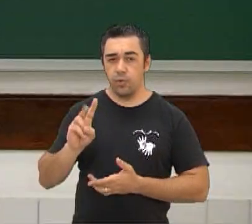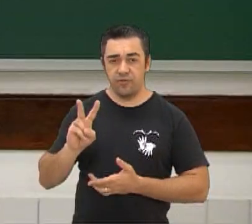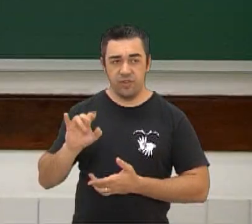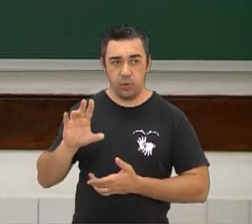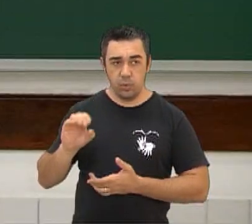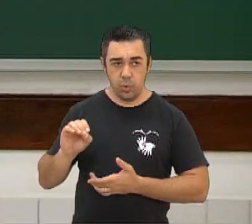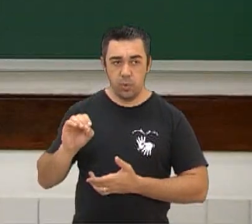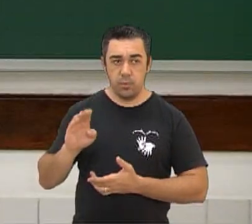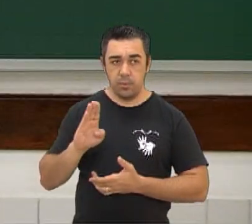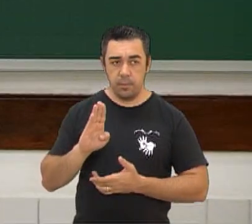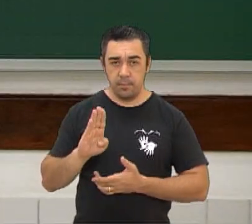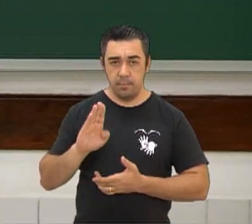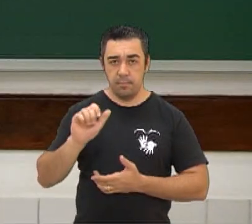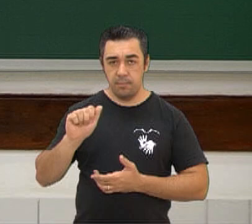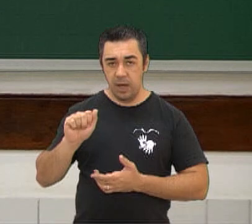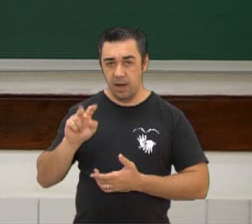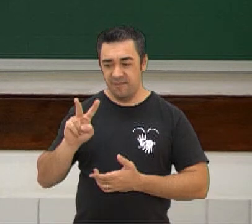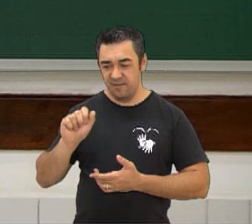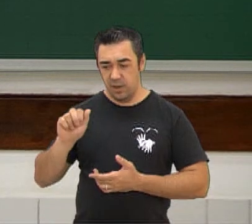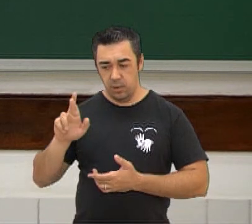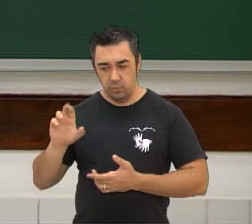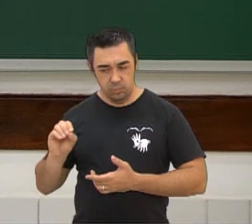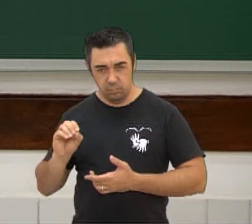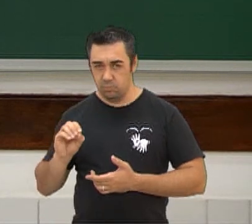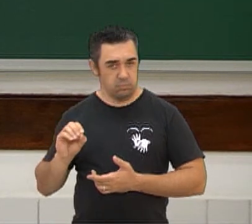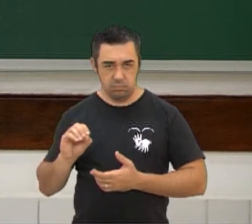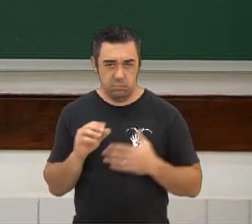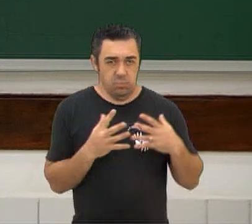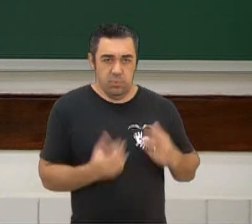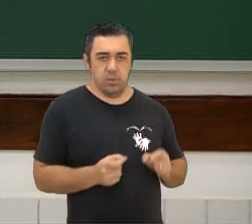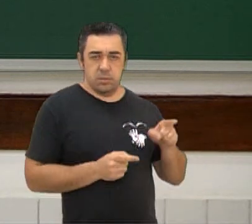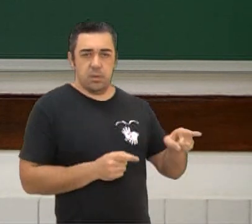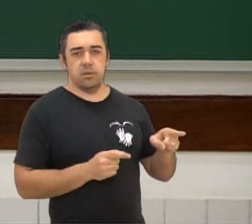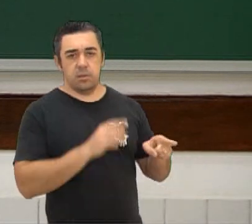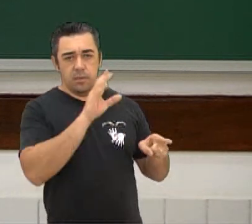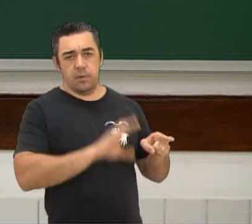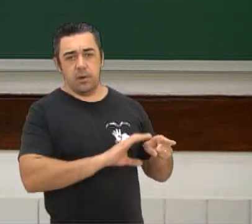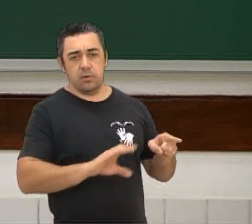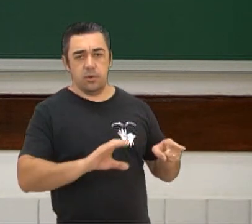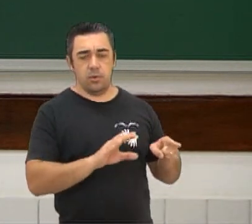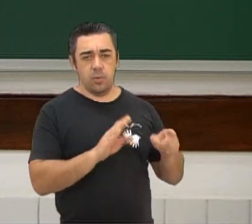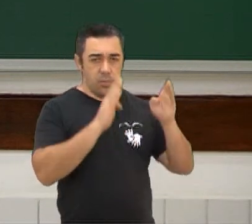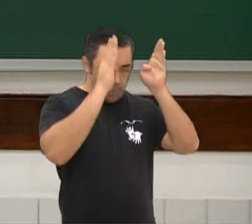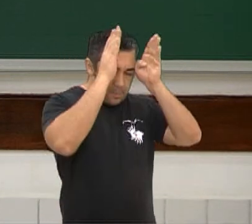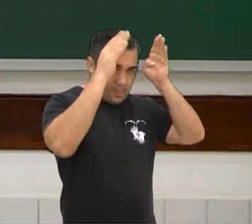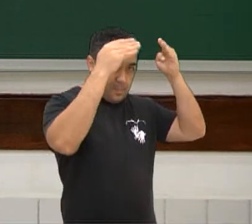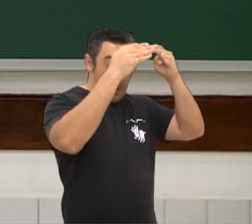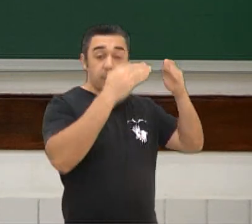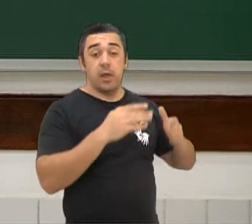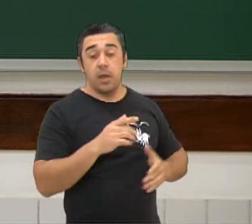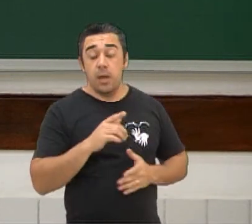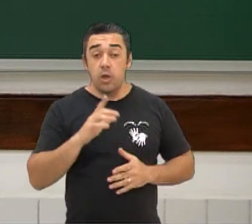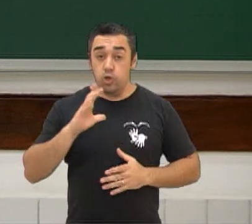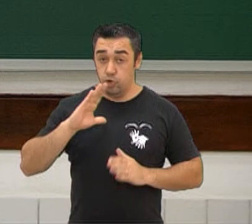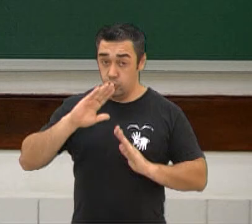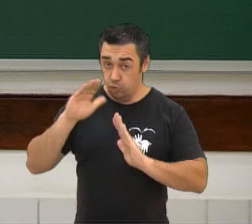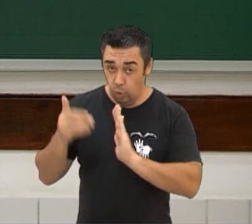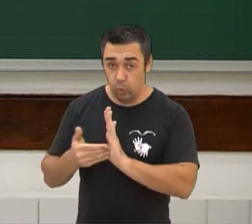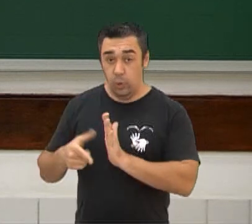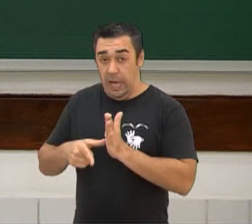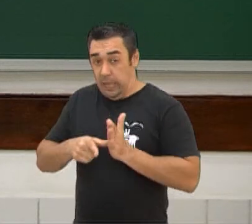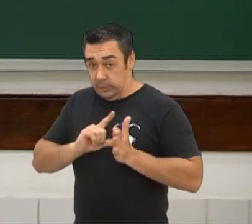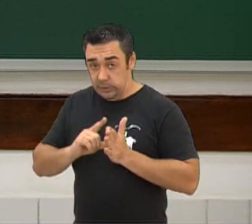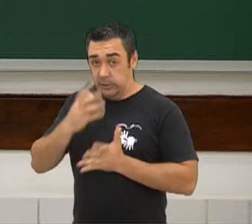olha o que acontece. Até então, todos os reis reconheciam que o Papa